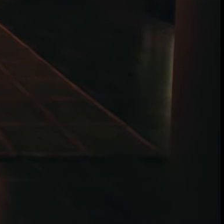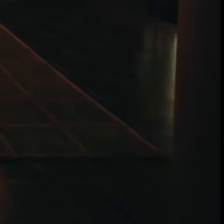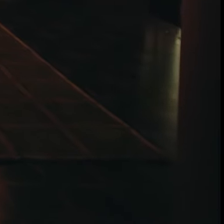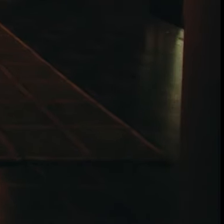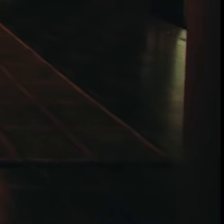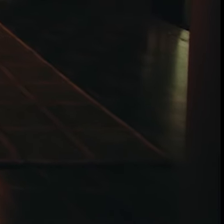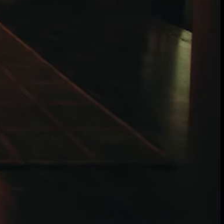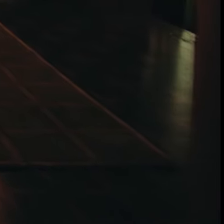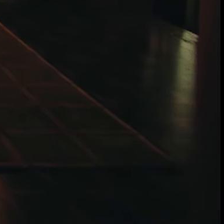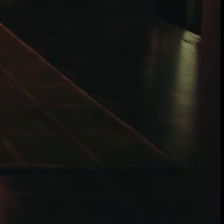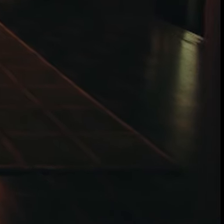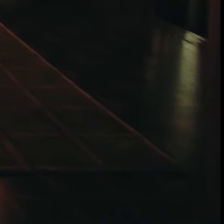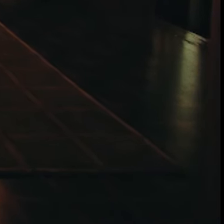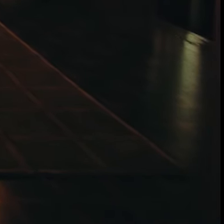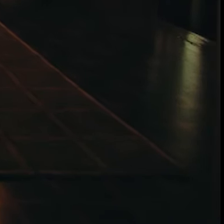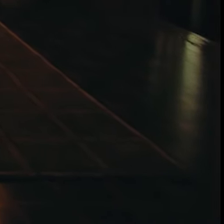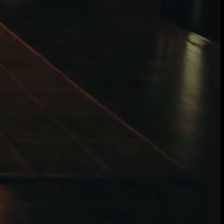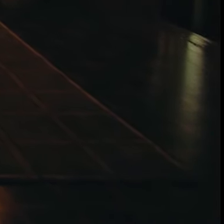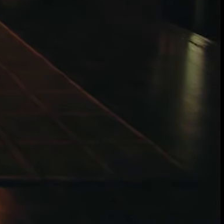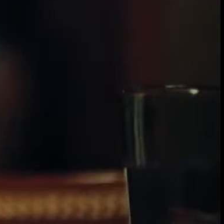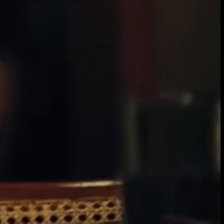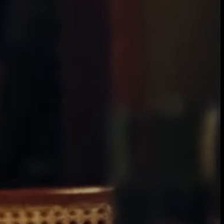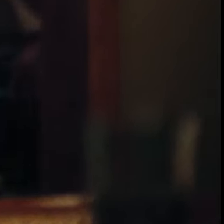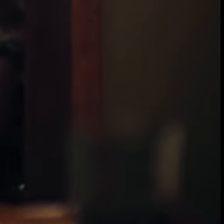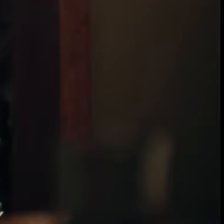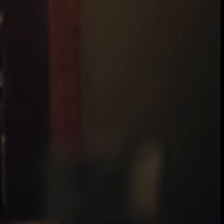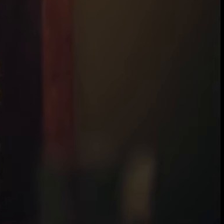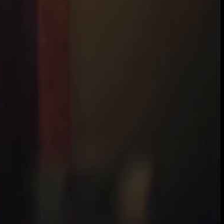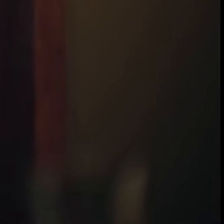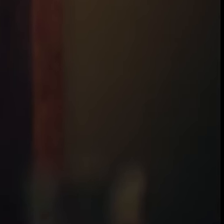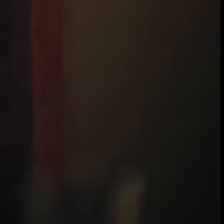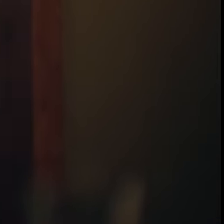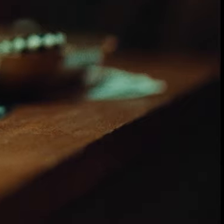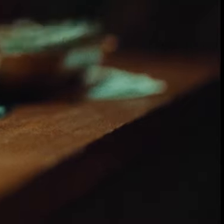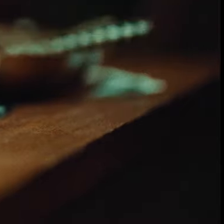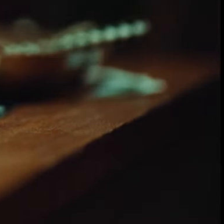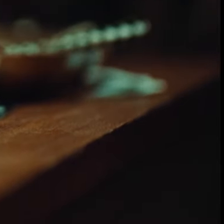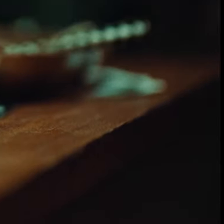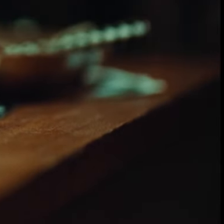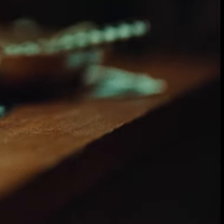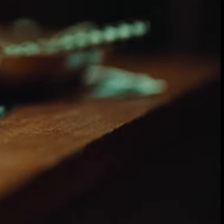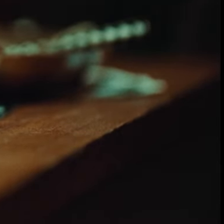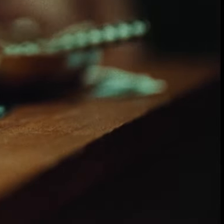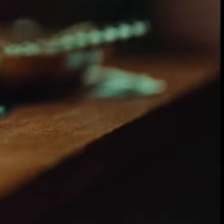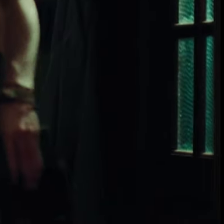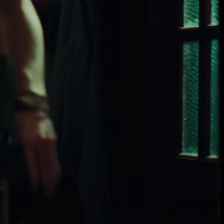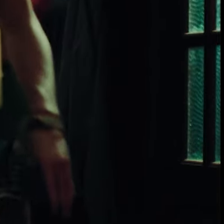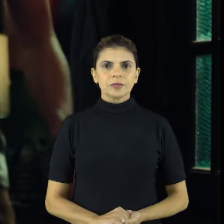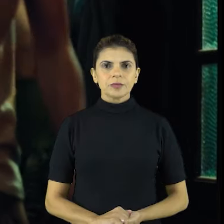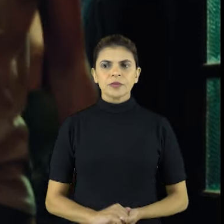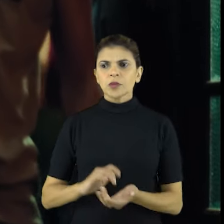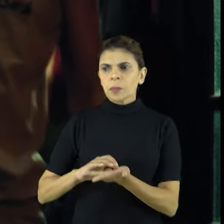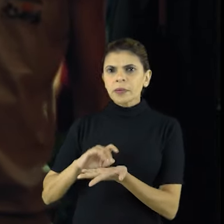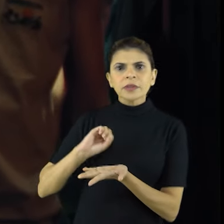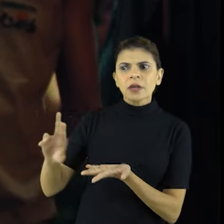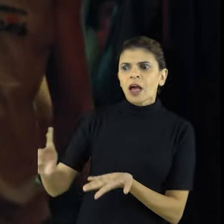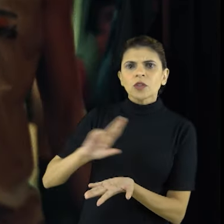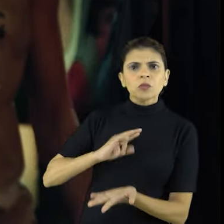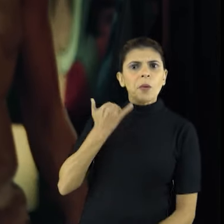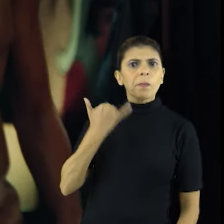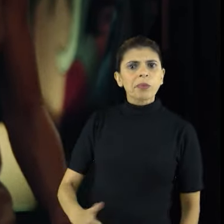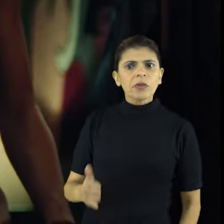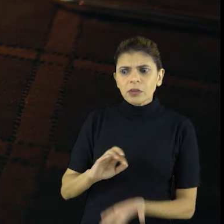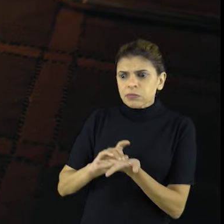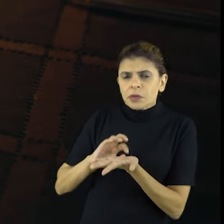Logotipo, o boticário. Na sala de estar, uma mulher está cabisbaixa na penumbra. O filho adolescente entra. Coloca a chave